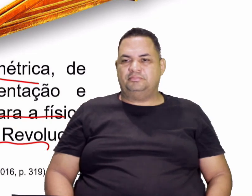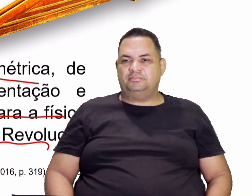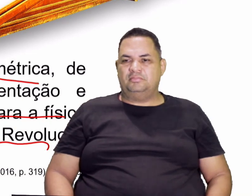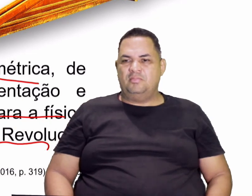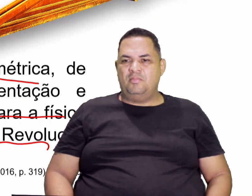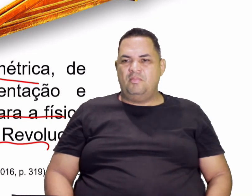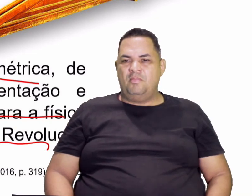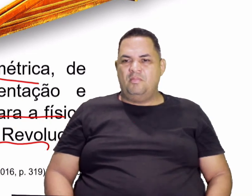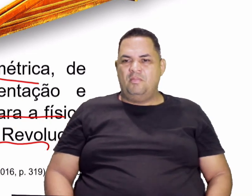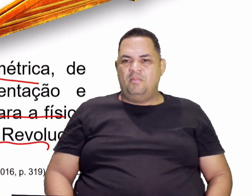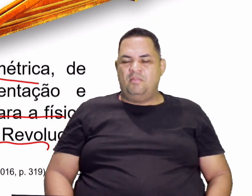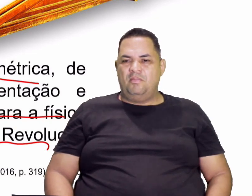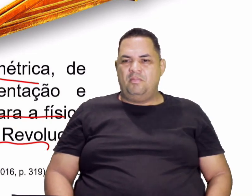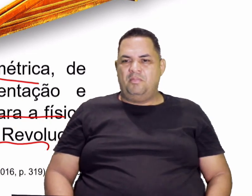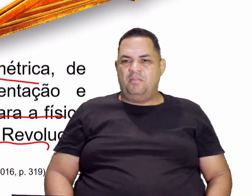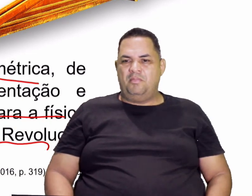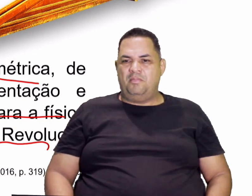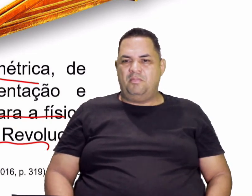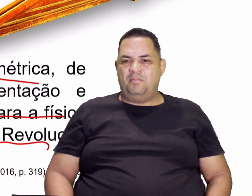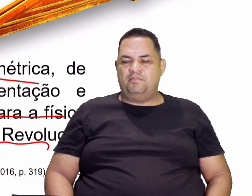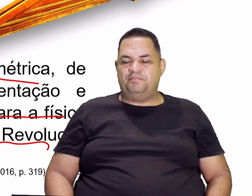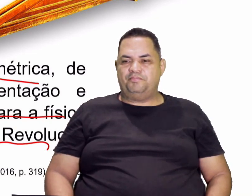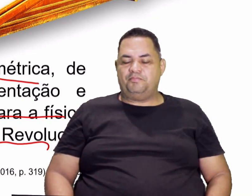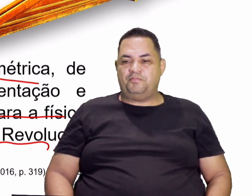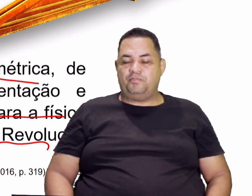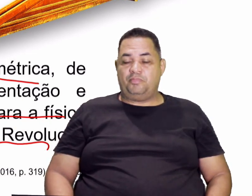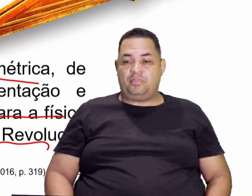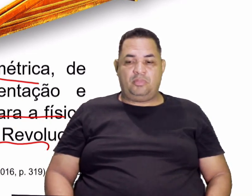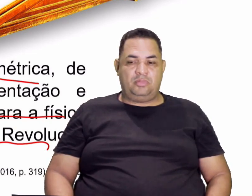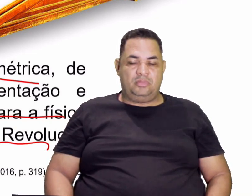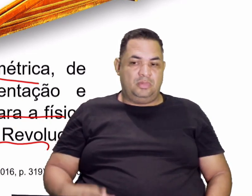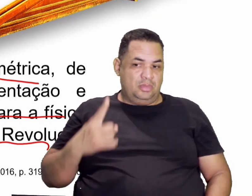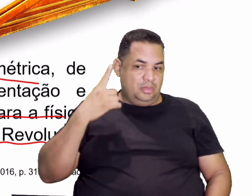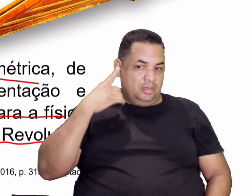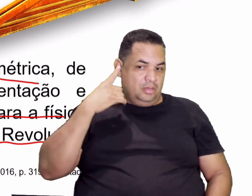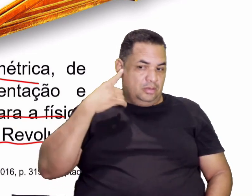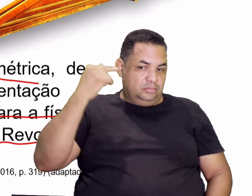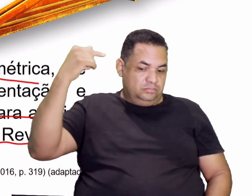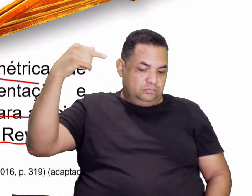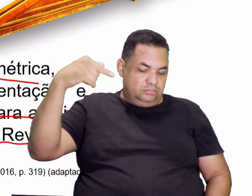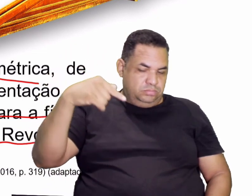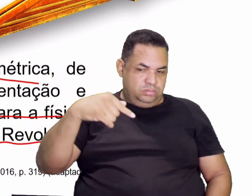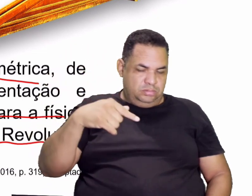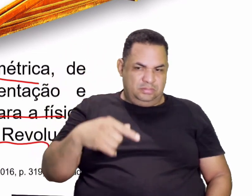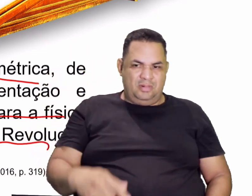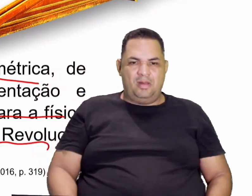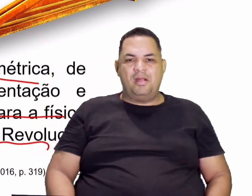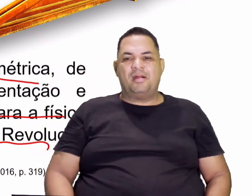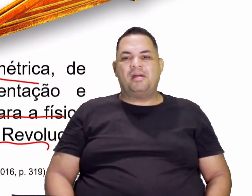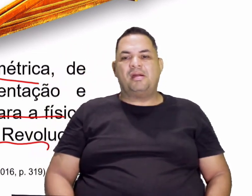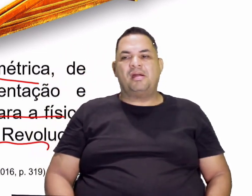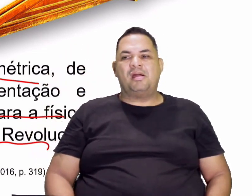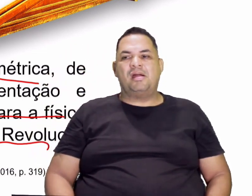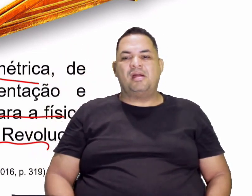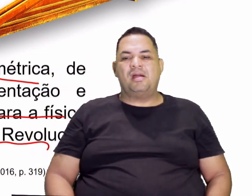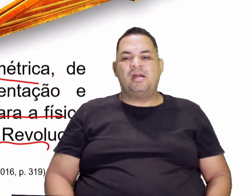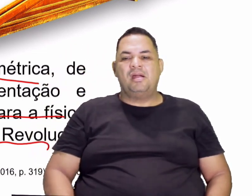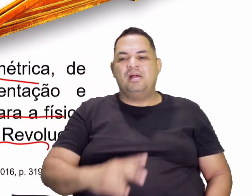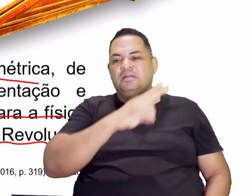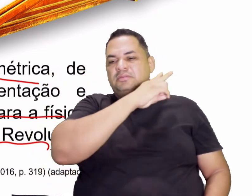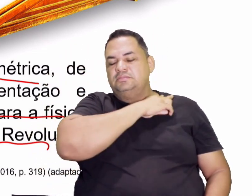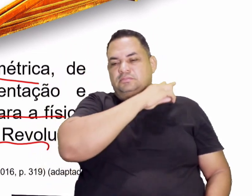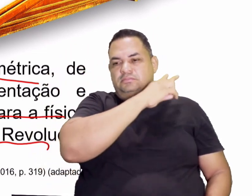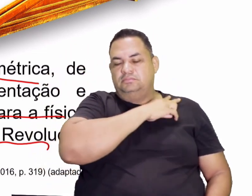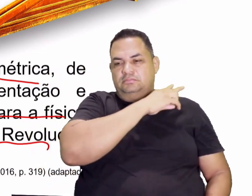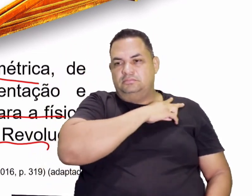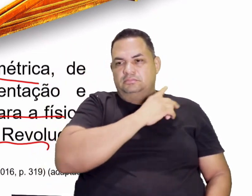acelera, vai dando o seu tom, né? É a queda livre dos corpos. E lá no segundo ano,